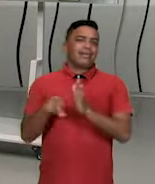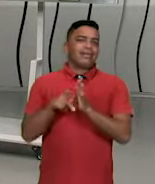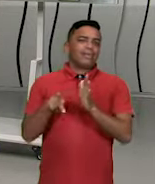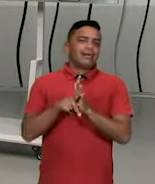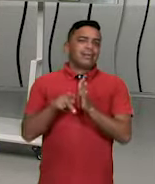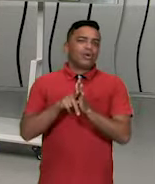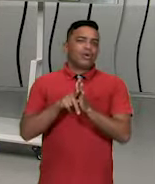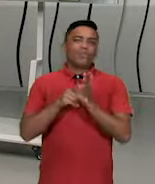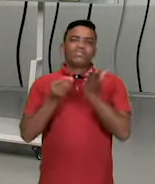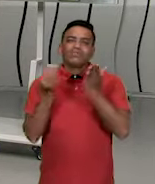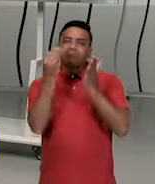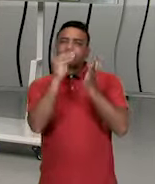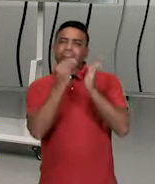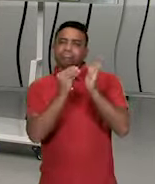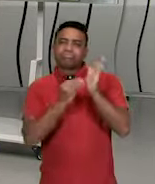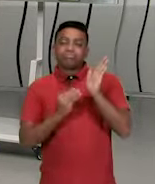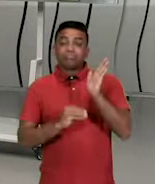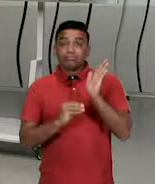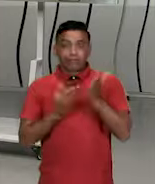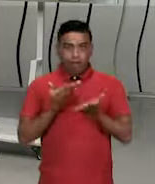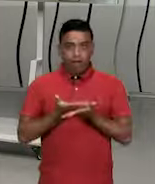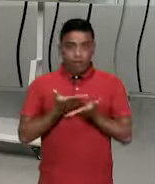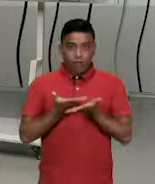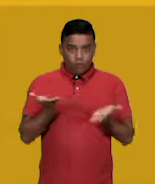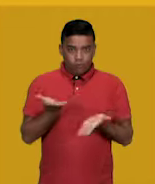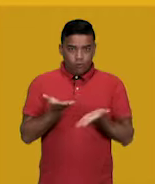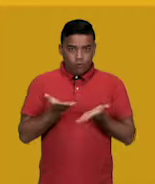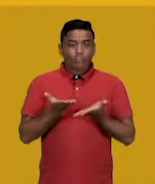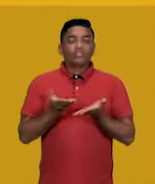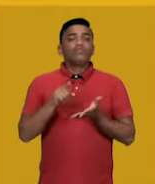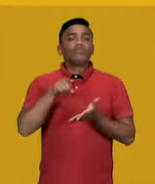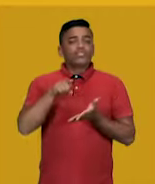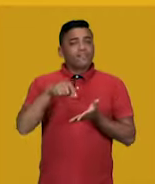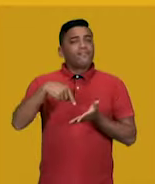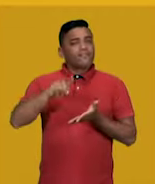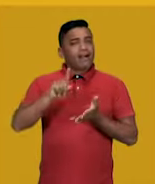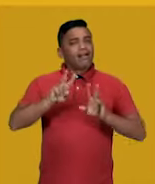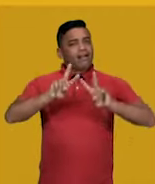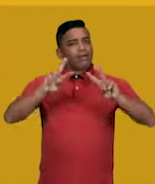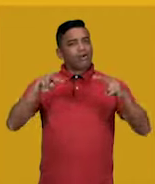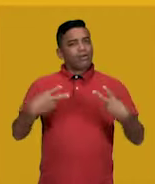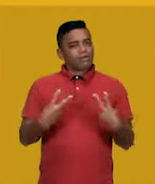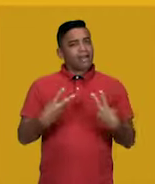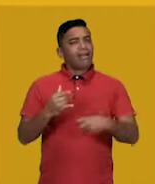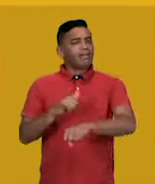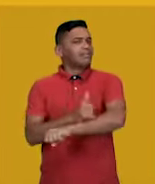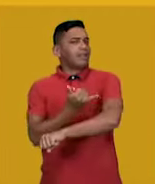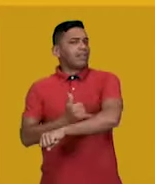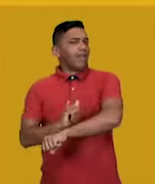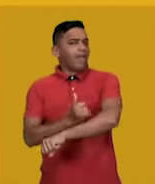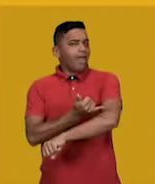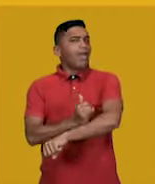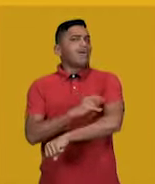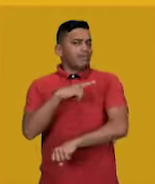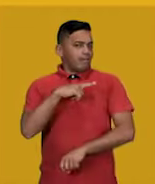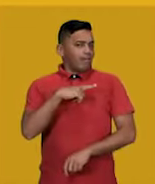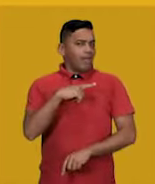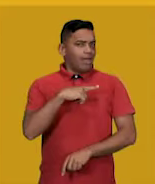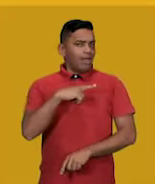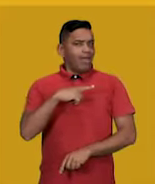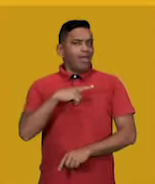argumentativas. Portanto, na aula de hoje nós iremos reconhecer algumas estratégias argumentativas que